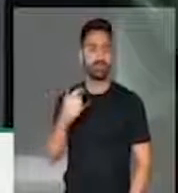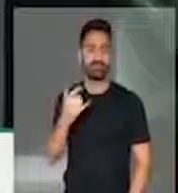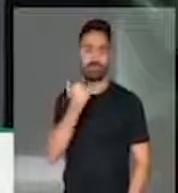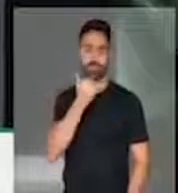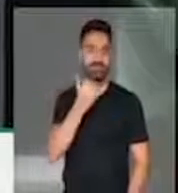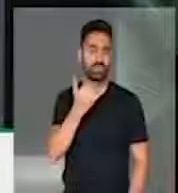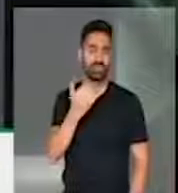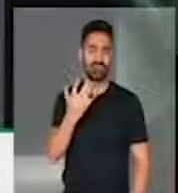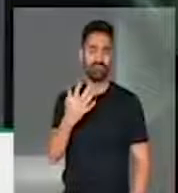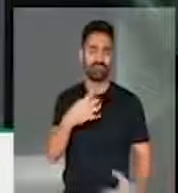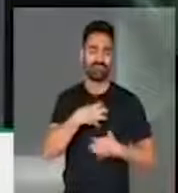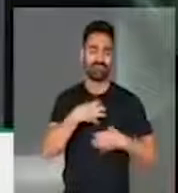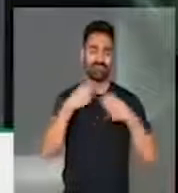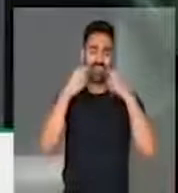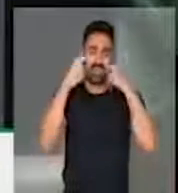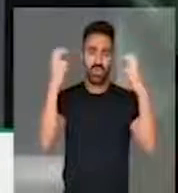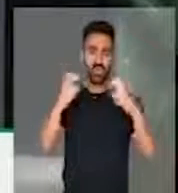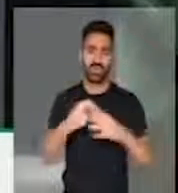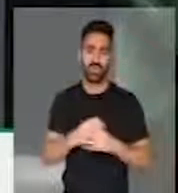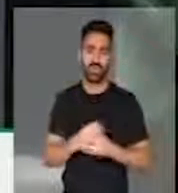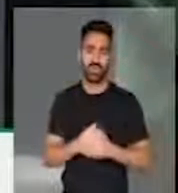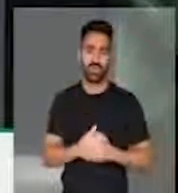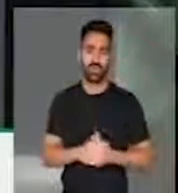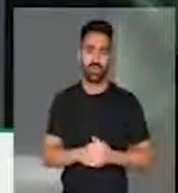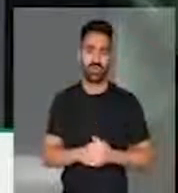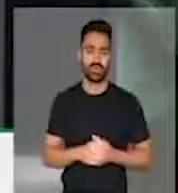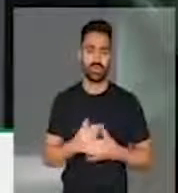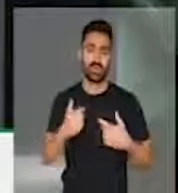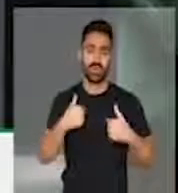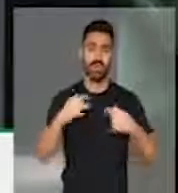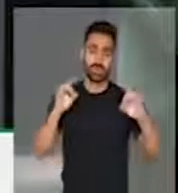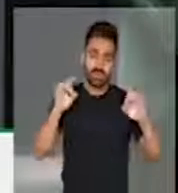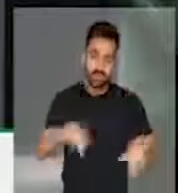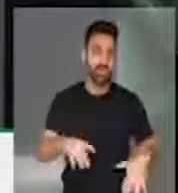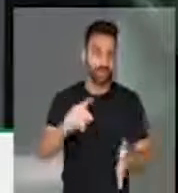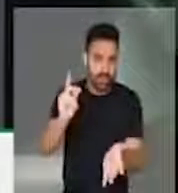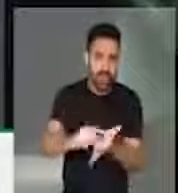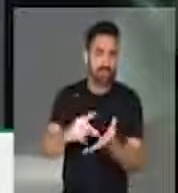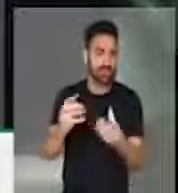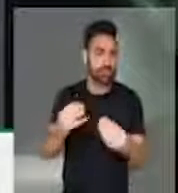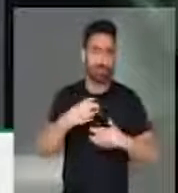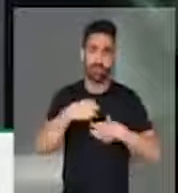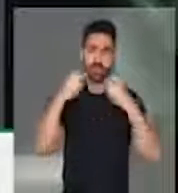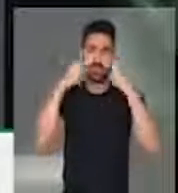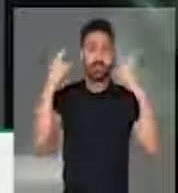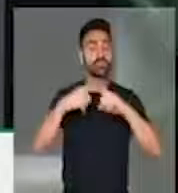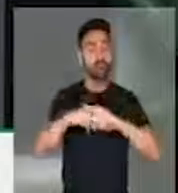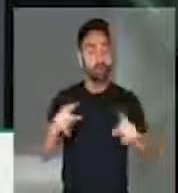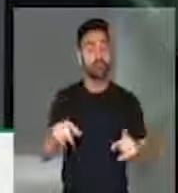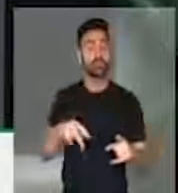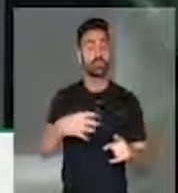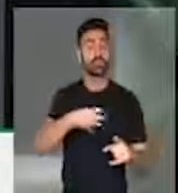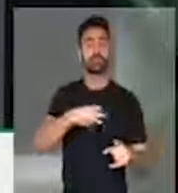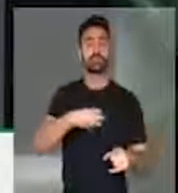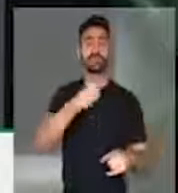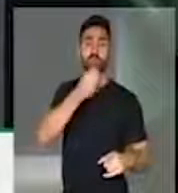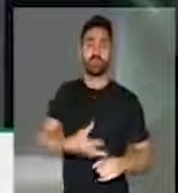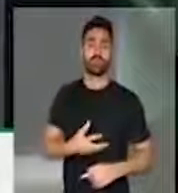vergonhoso. É uma vergonha muito grande, eu estou saindo decepcionado mesmo, mas cabeça erguida, porque